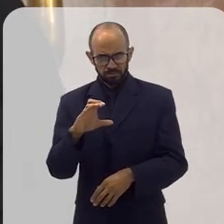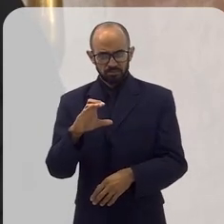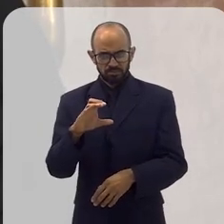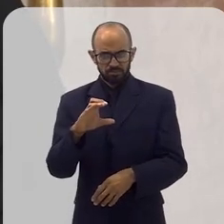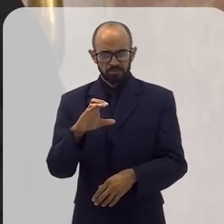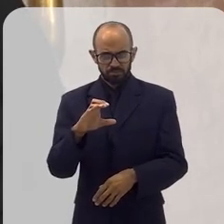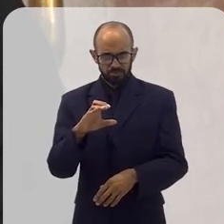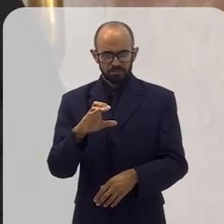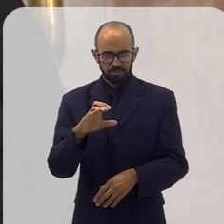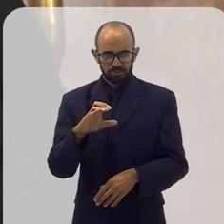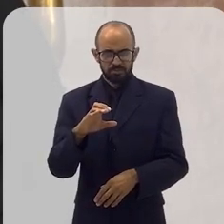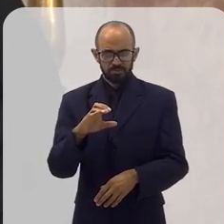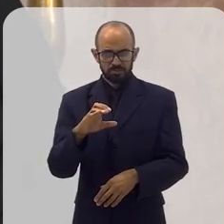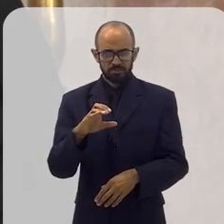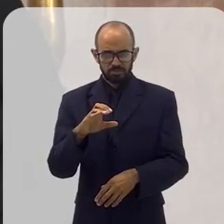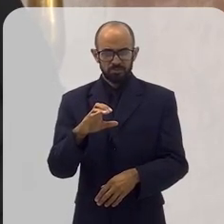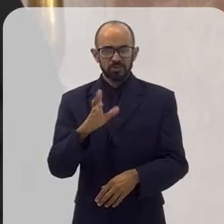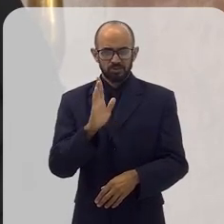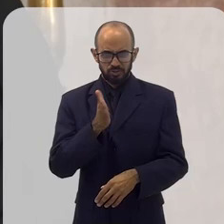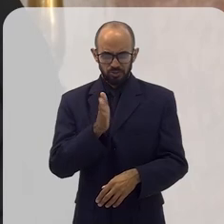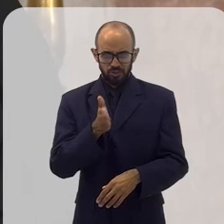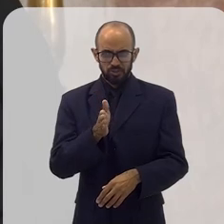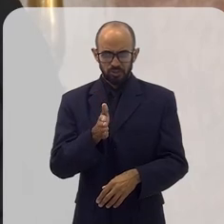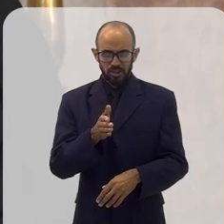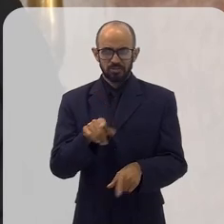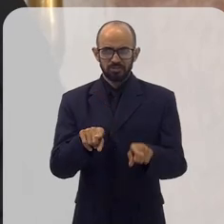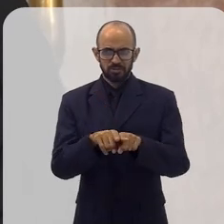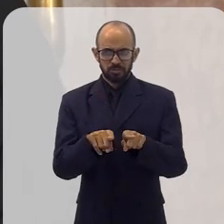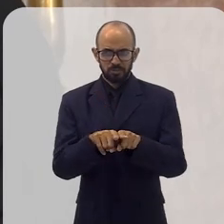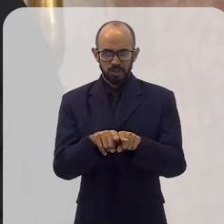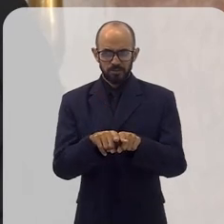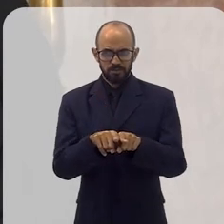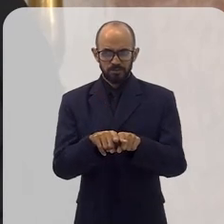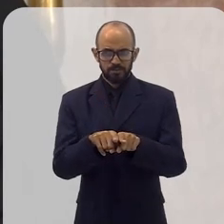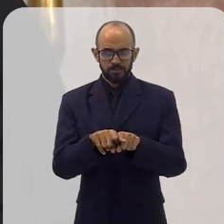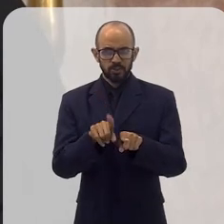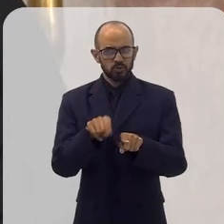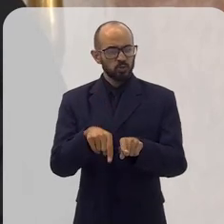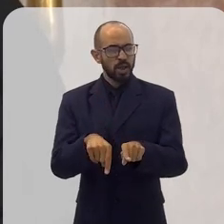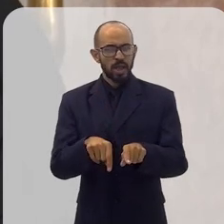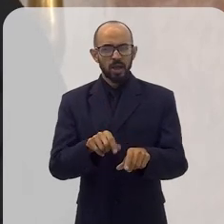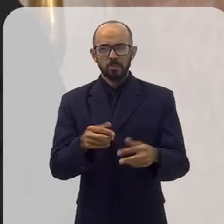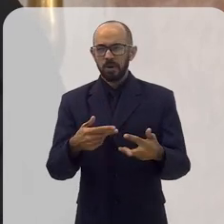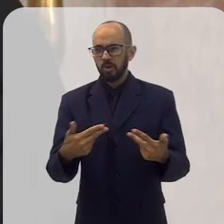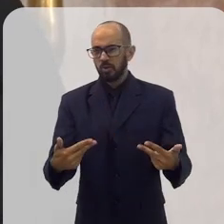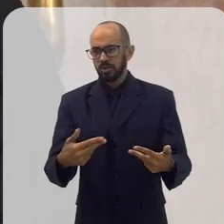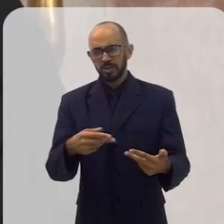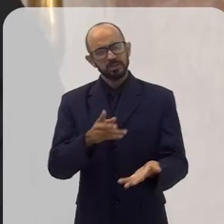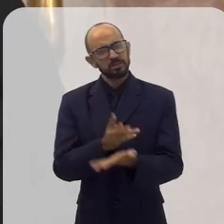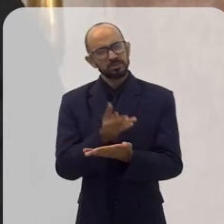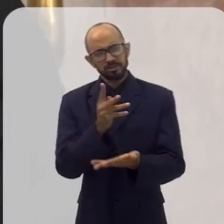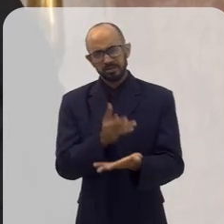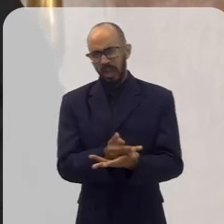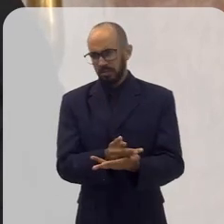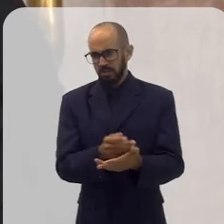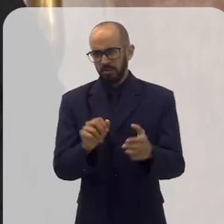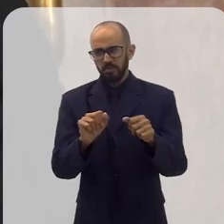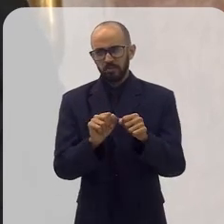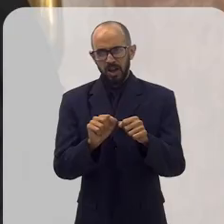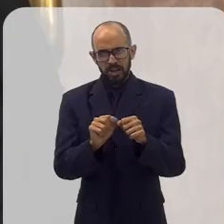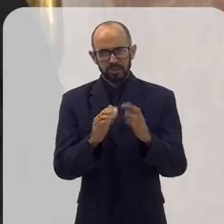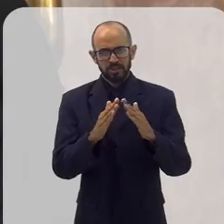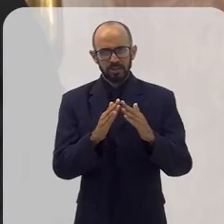já atendi para vários ofícios na Igreja Católica também. Sim. Isso é uma coisa mútua que nós estamos fazendo